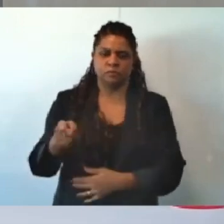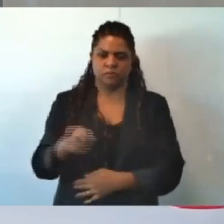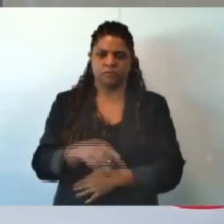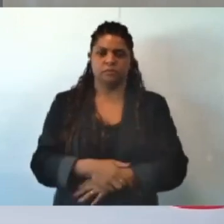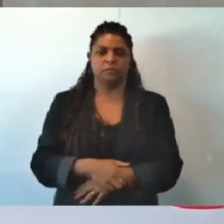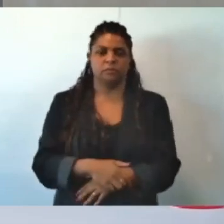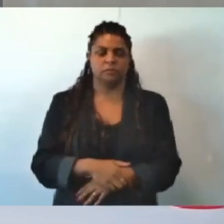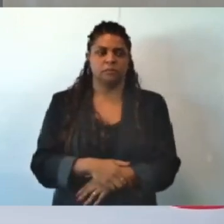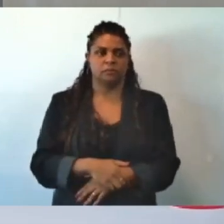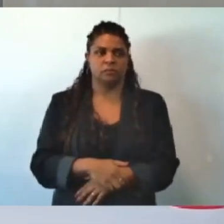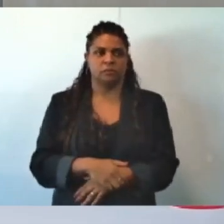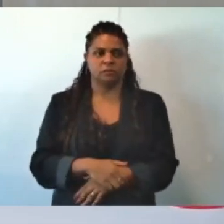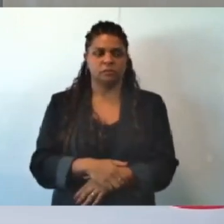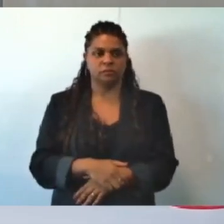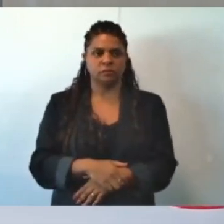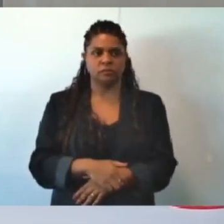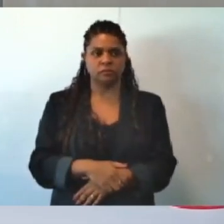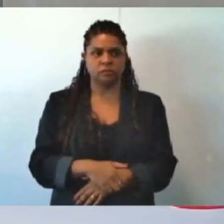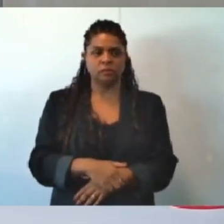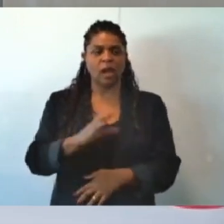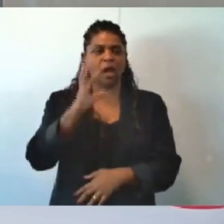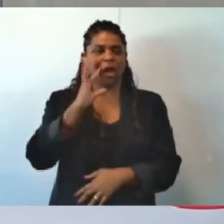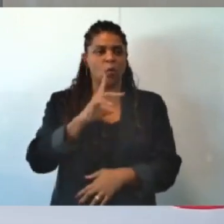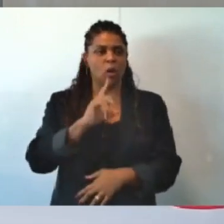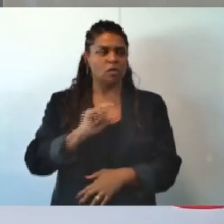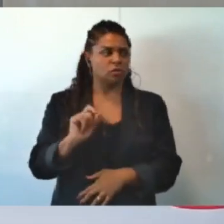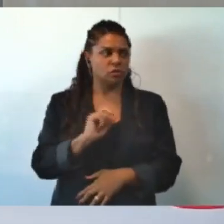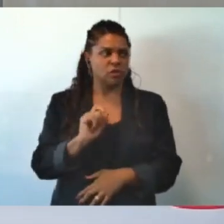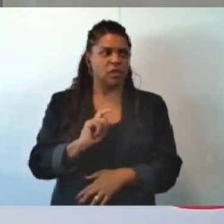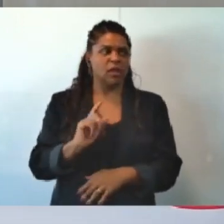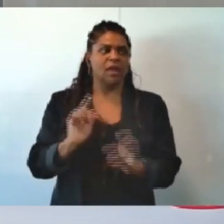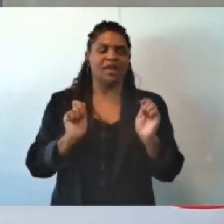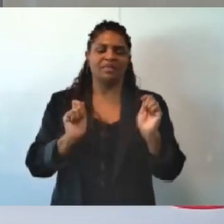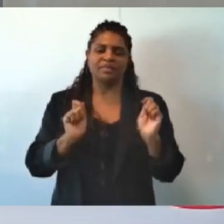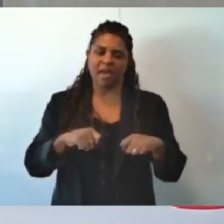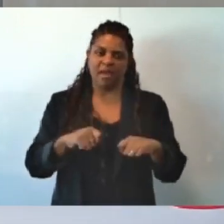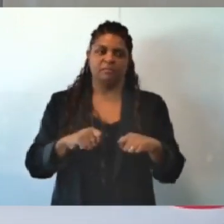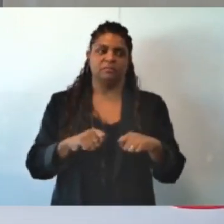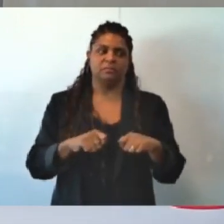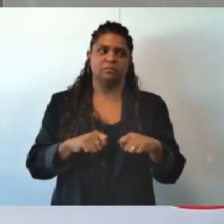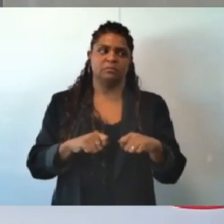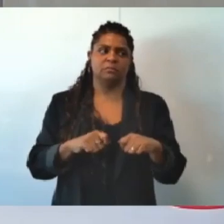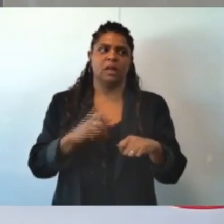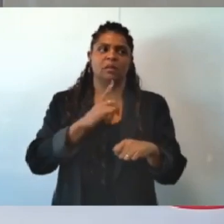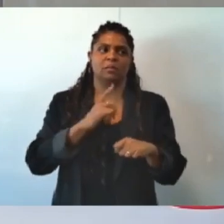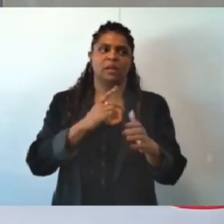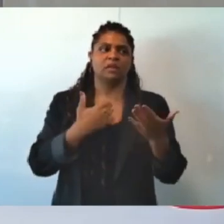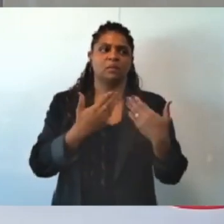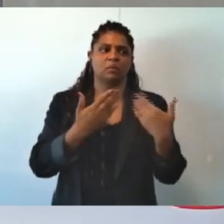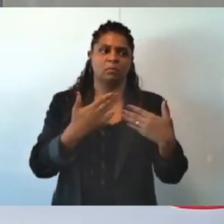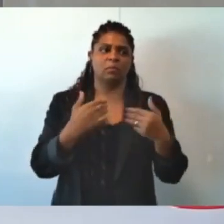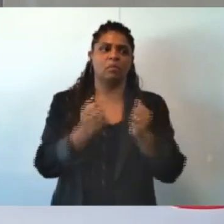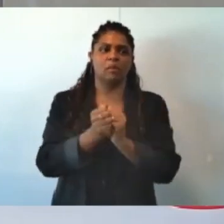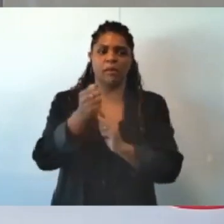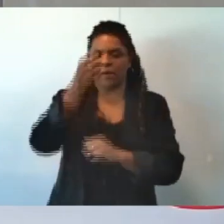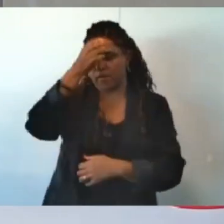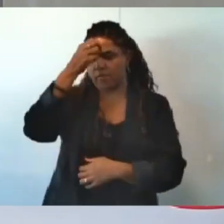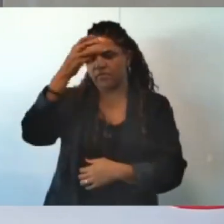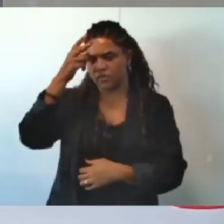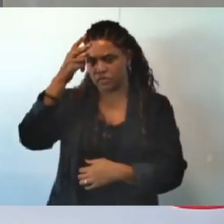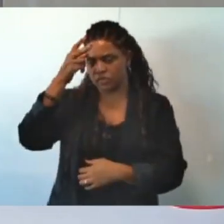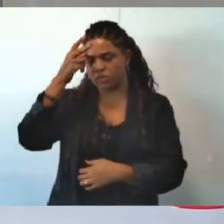que ainda podemos chegar, né, num diálogo com a prefeitura. Desde que a